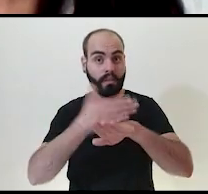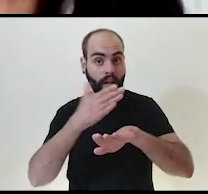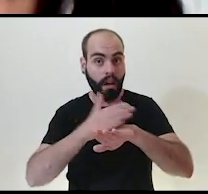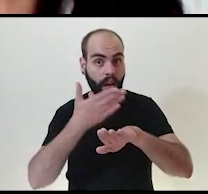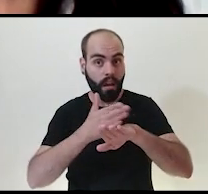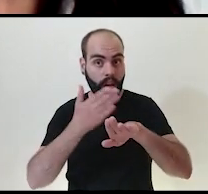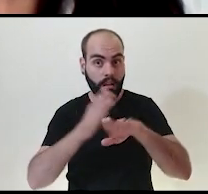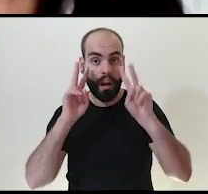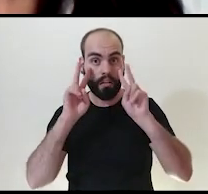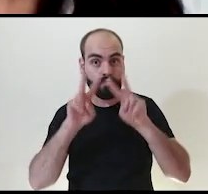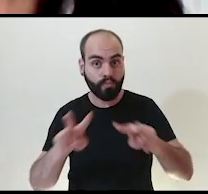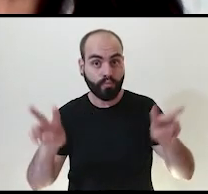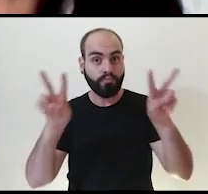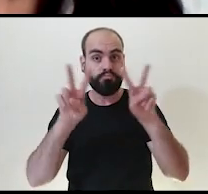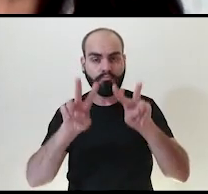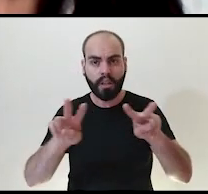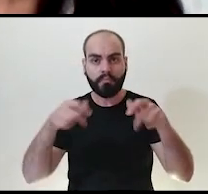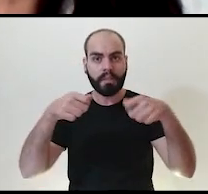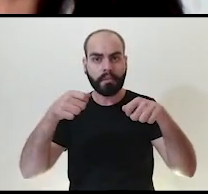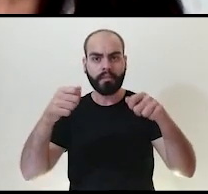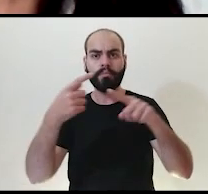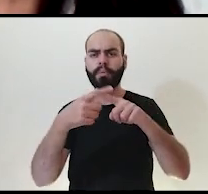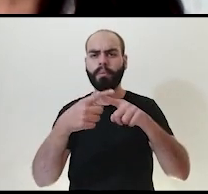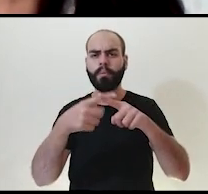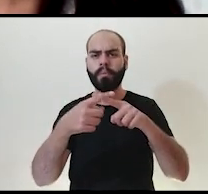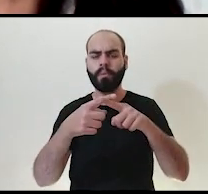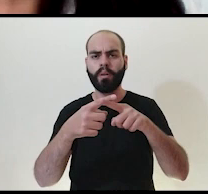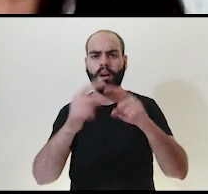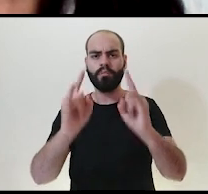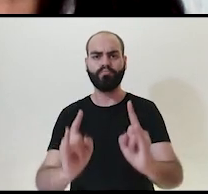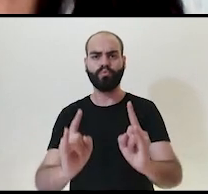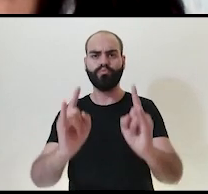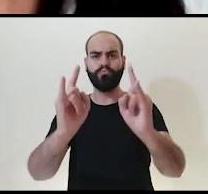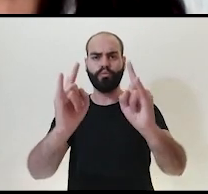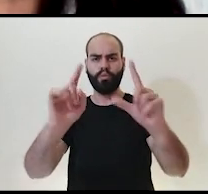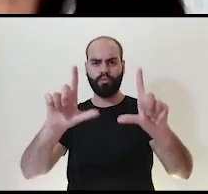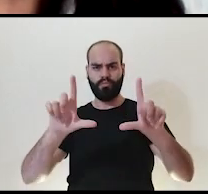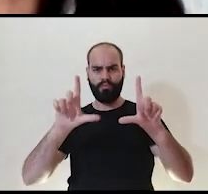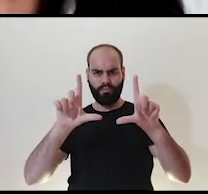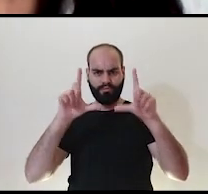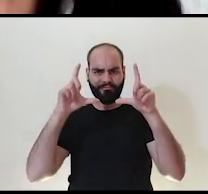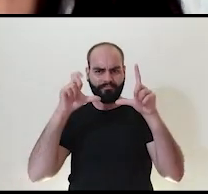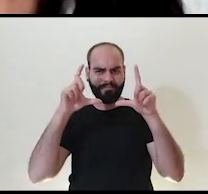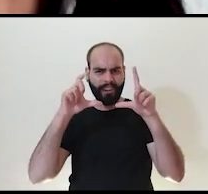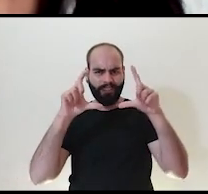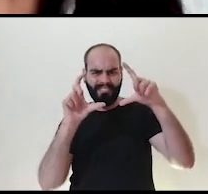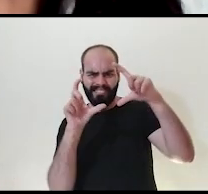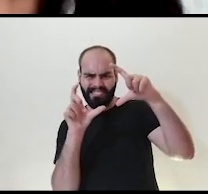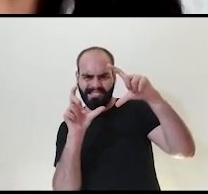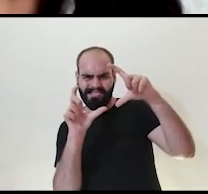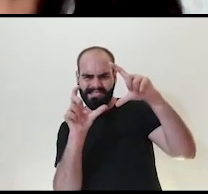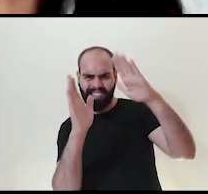para isso, mas tem que ir fazendo e se reeducando a tirar essas fotos dessa